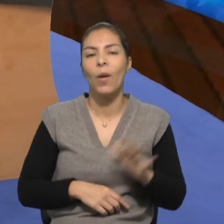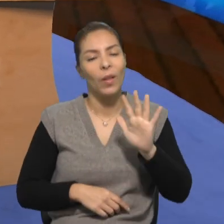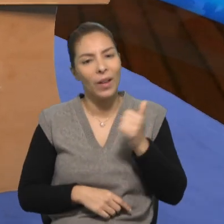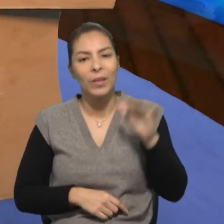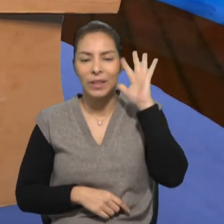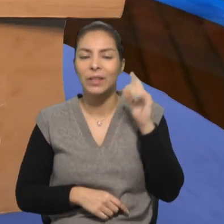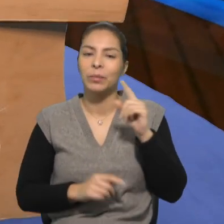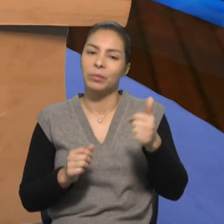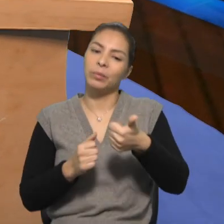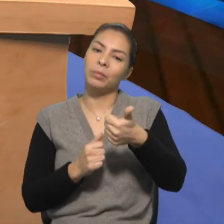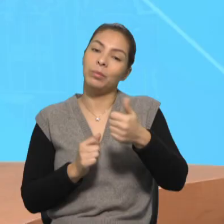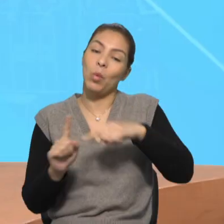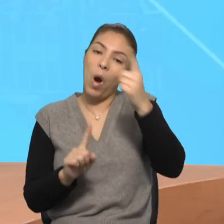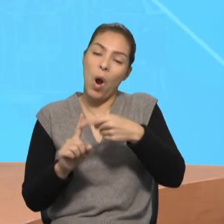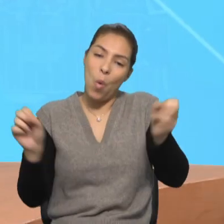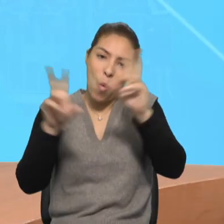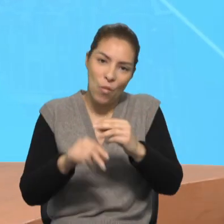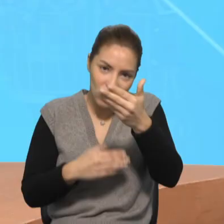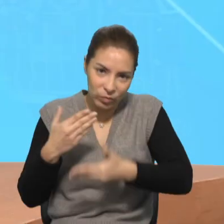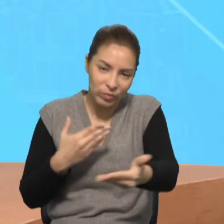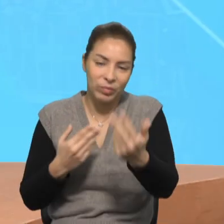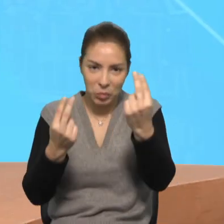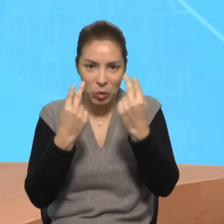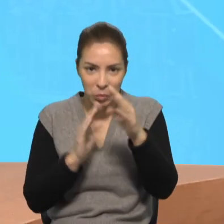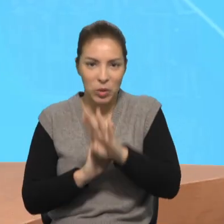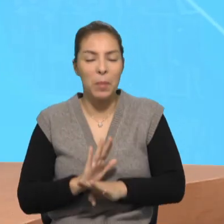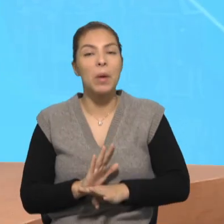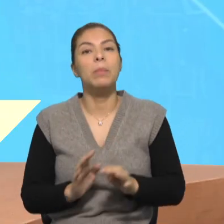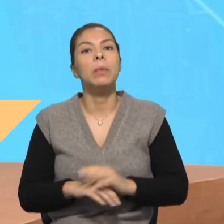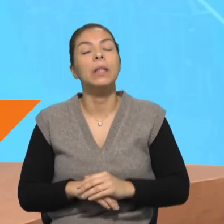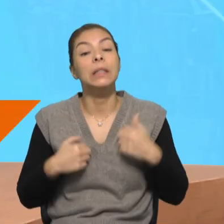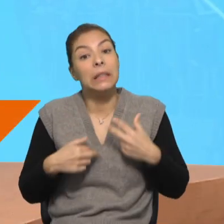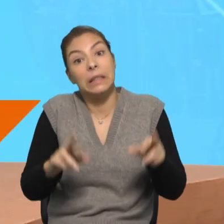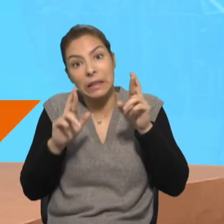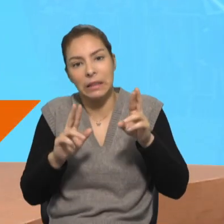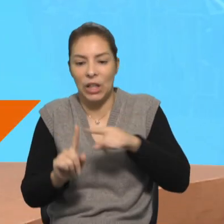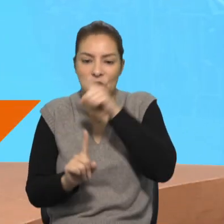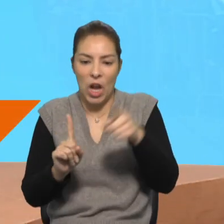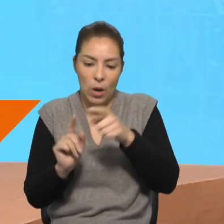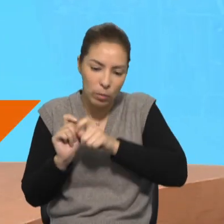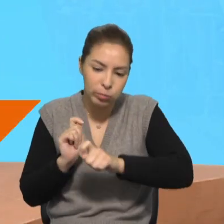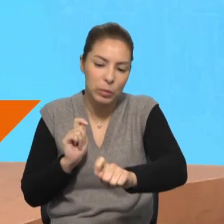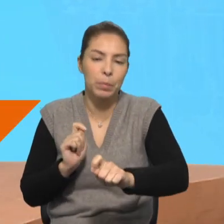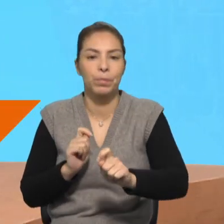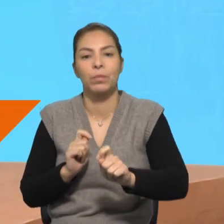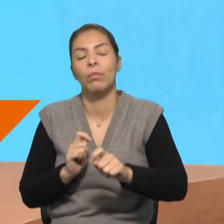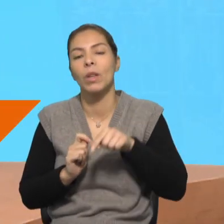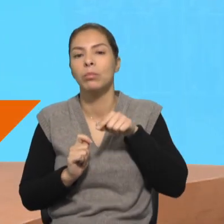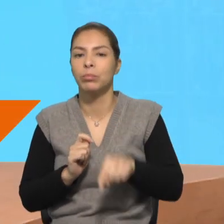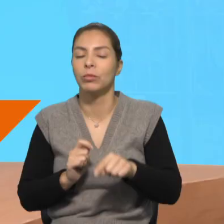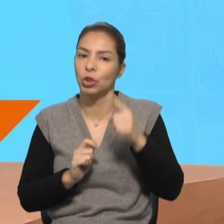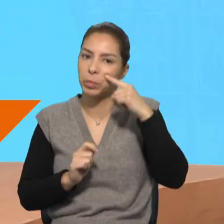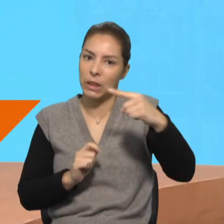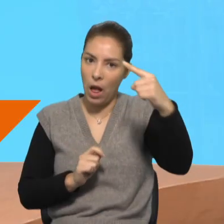os nossos telespectadores. Na esperança que, vivendo este ano jubilar, possam de